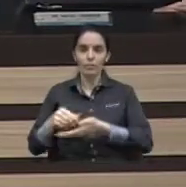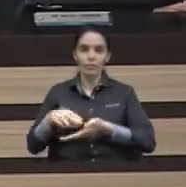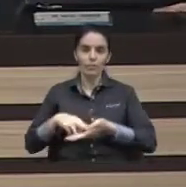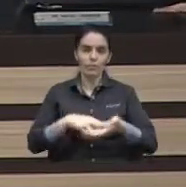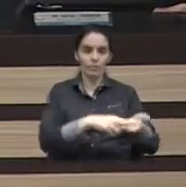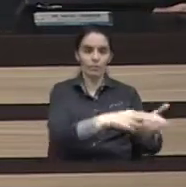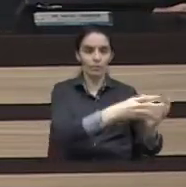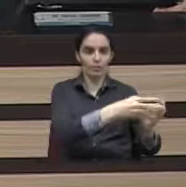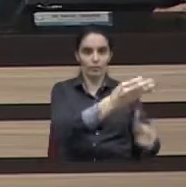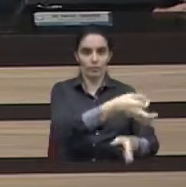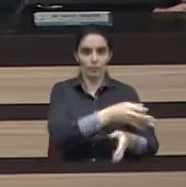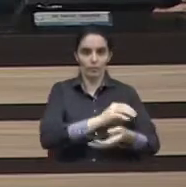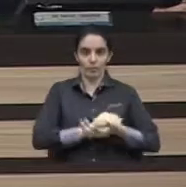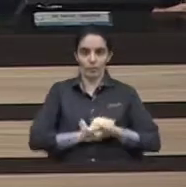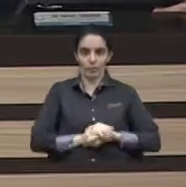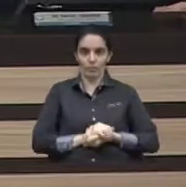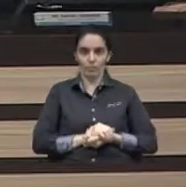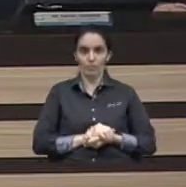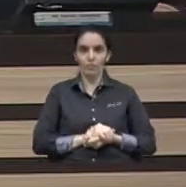Encaminhe-se às comissões competentes.